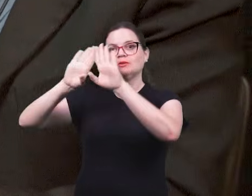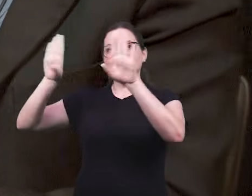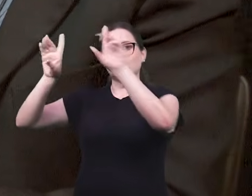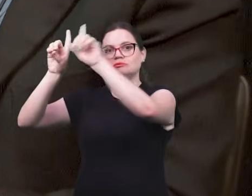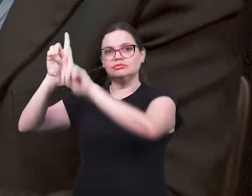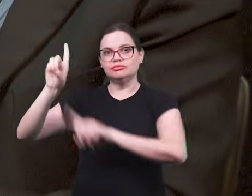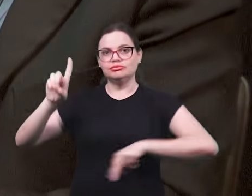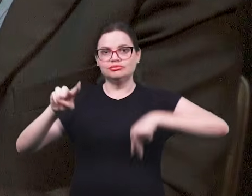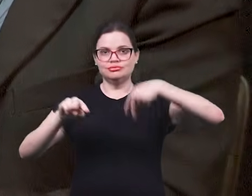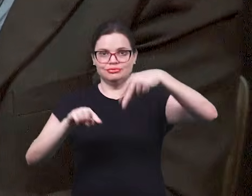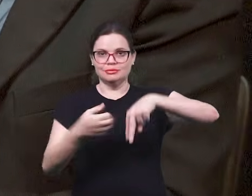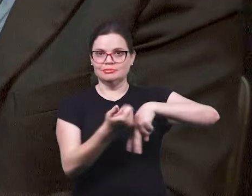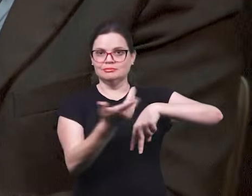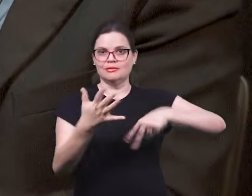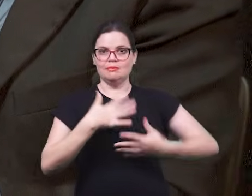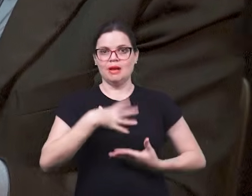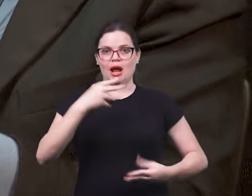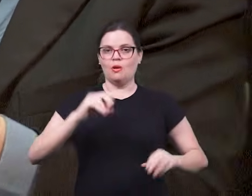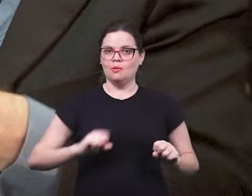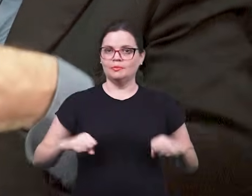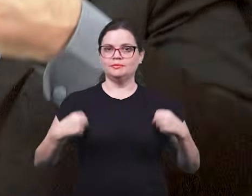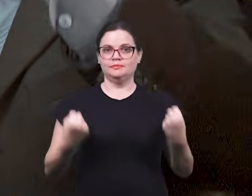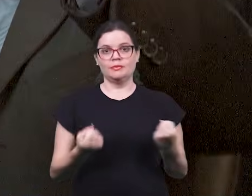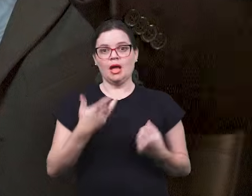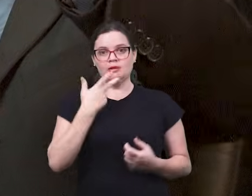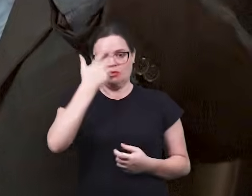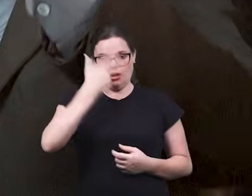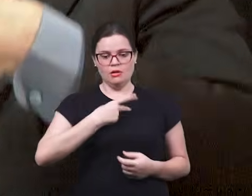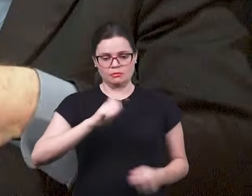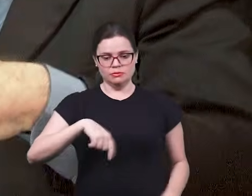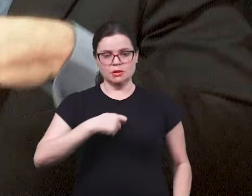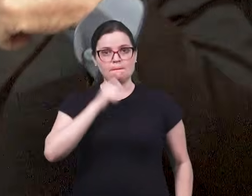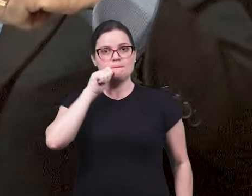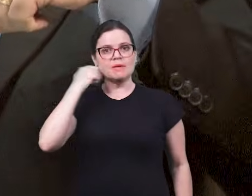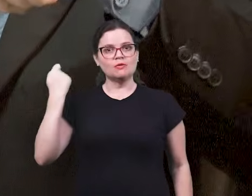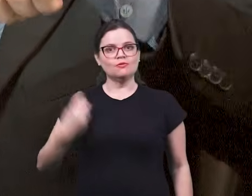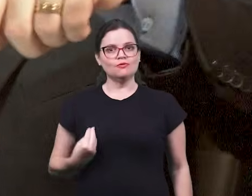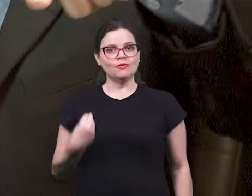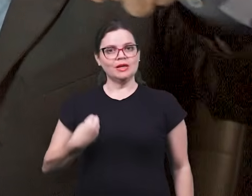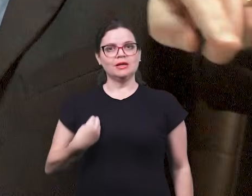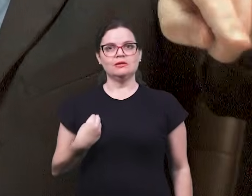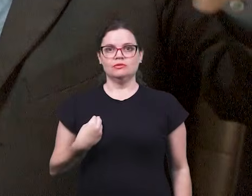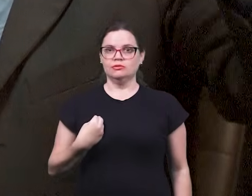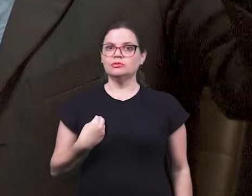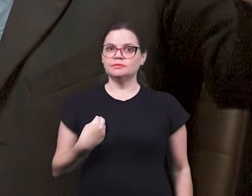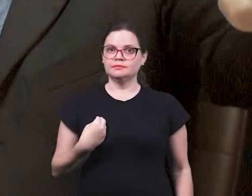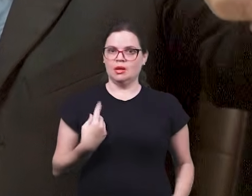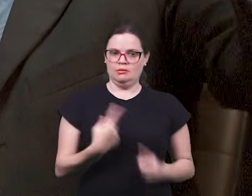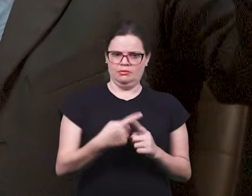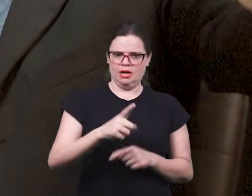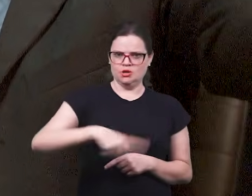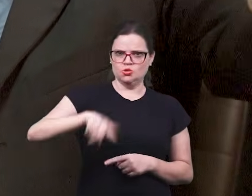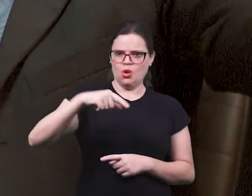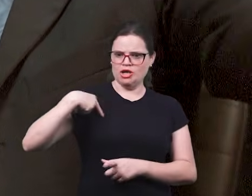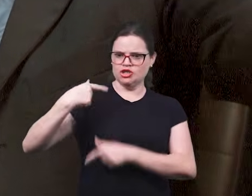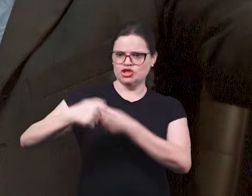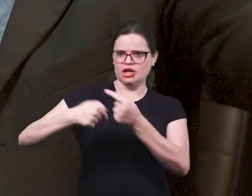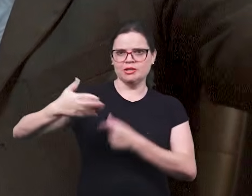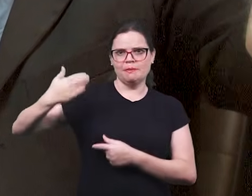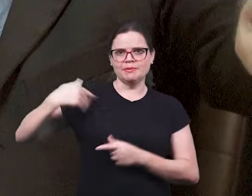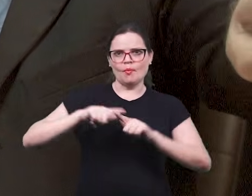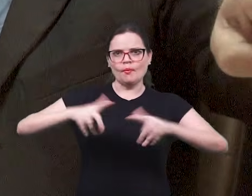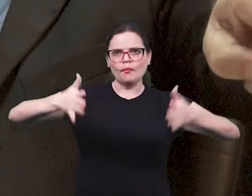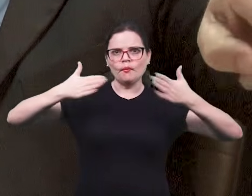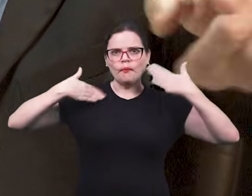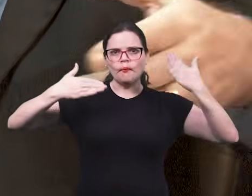alimenta a nossa alma. Ele mesmo disse: eu sou o pão vivo. Vossos pais comeram o pão no deserto e